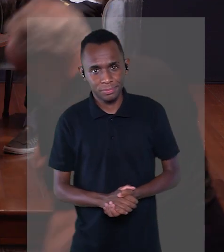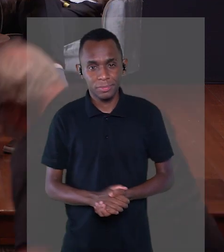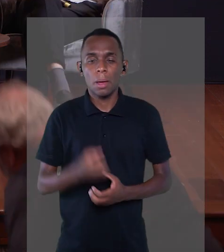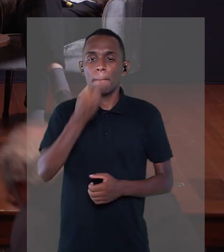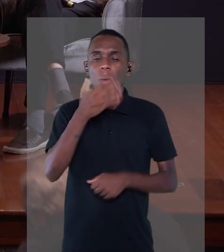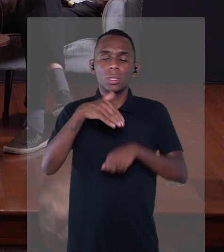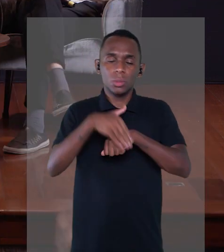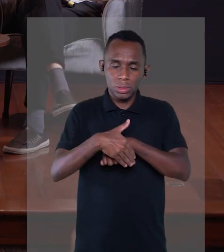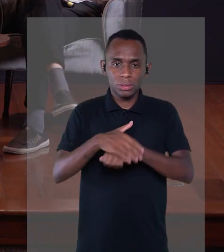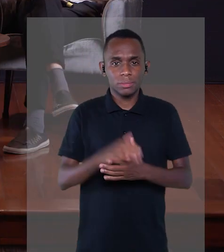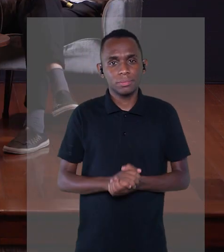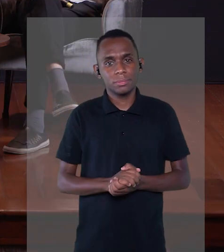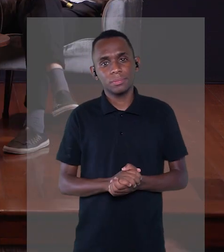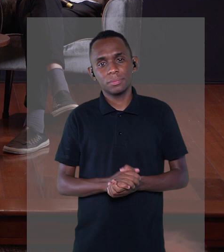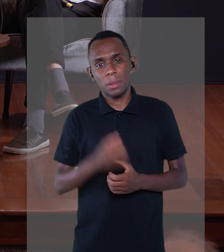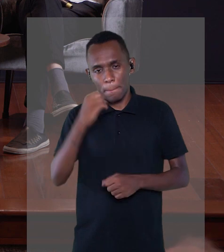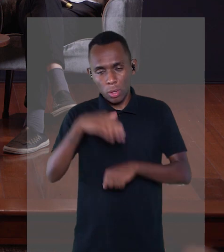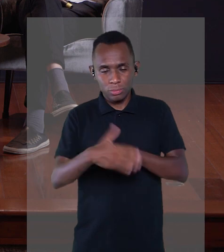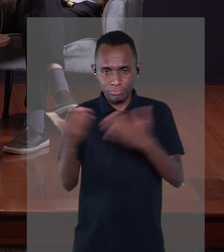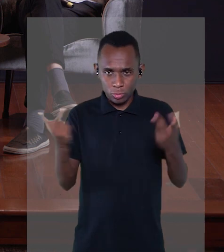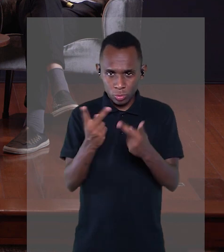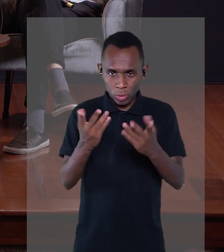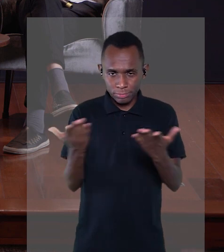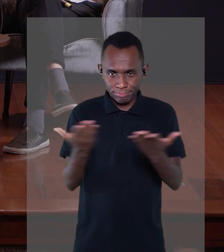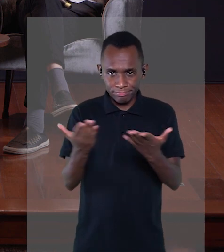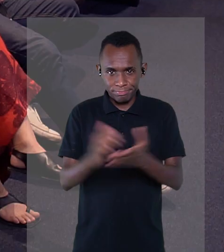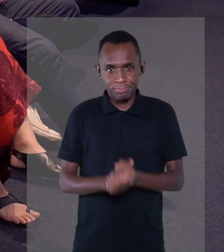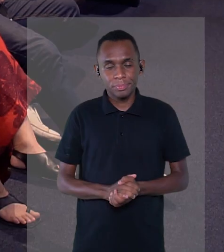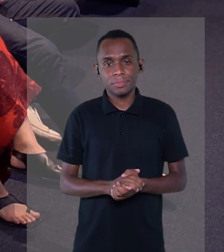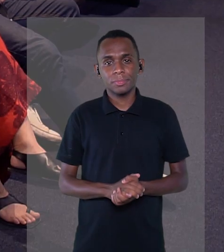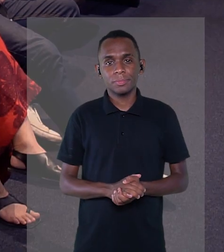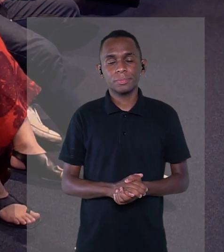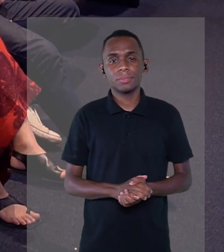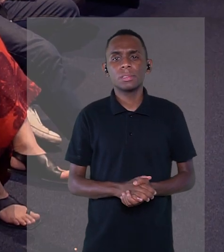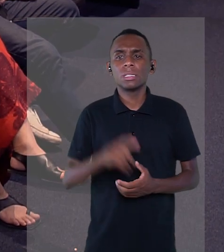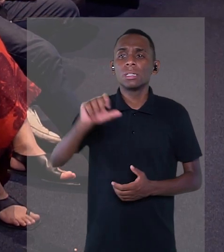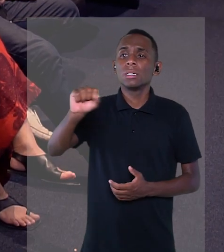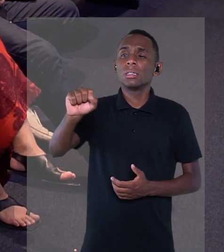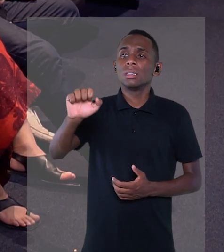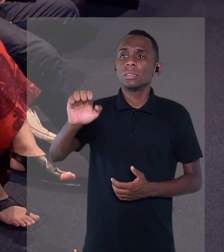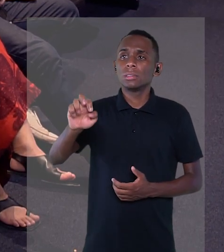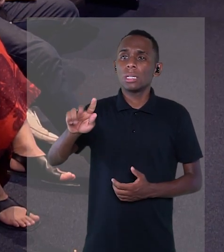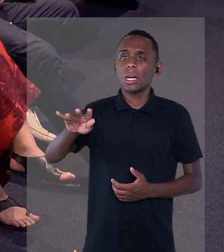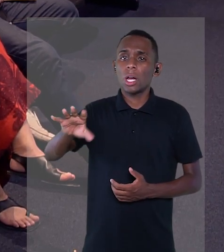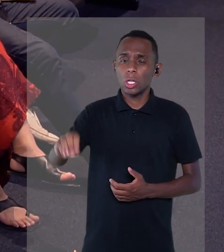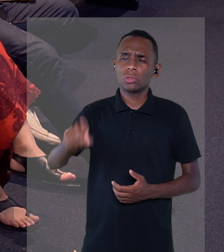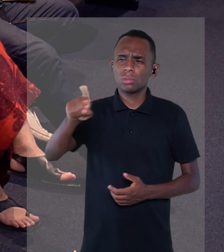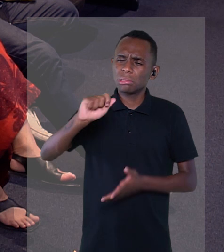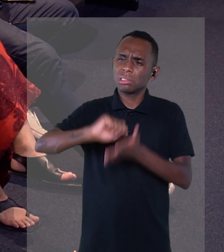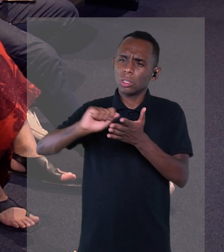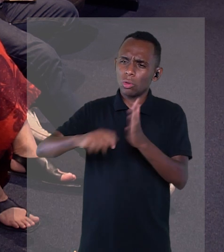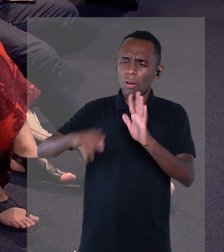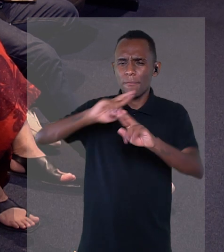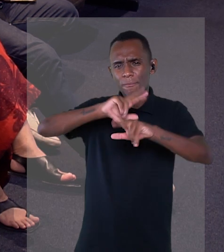Boa noite. Boa noite, Sérgio. Boa noite, Lula. Sérgio, você, um escritor, né, de vários livros publicados,